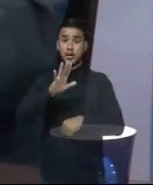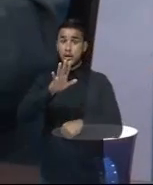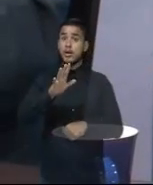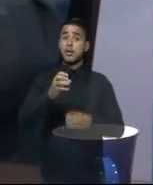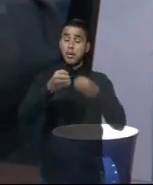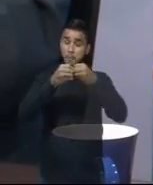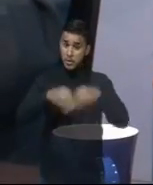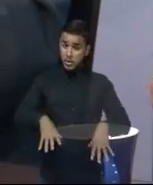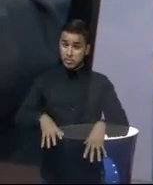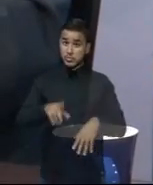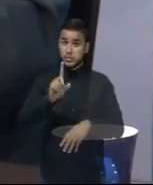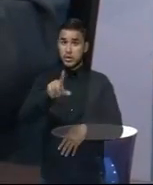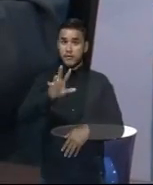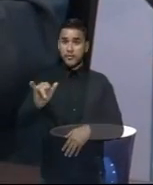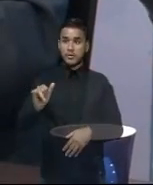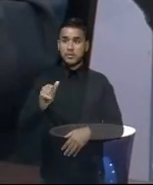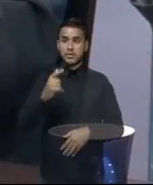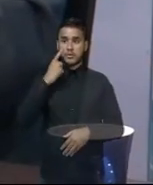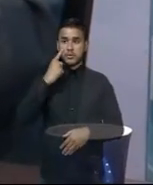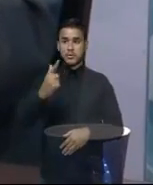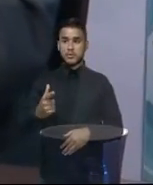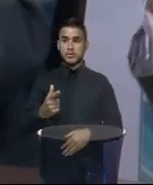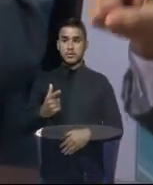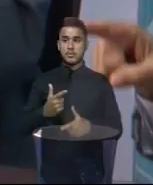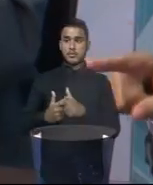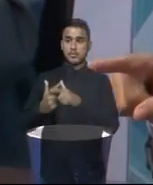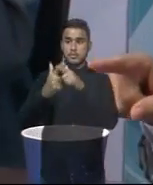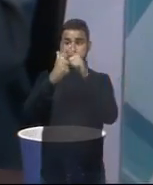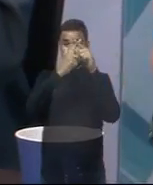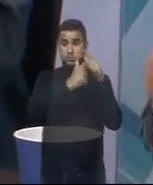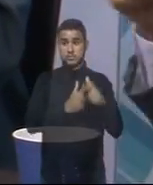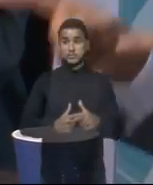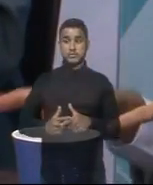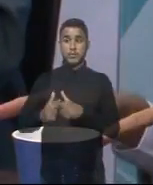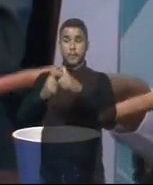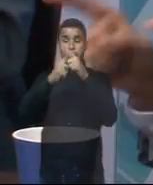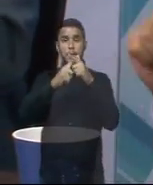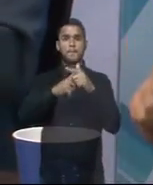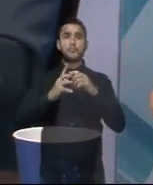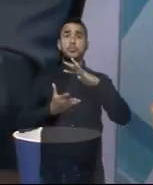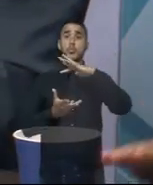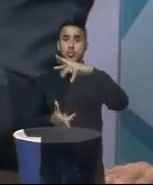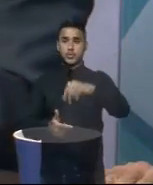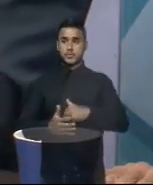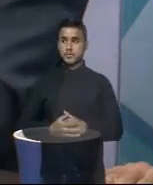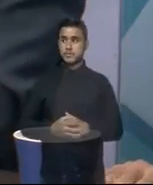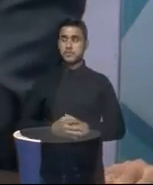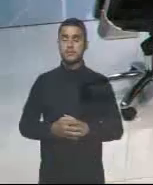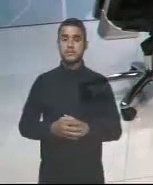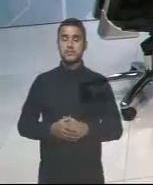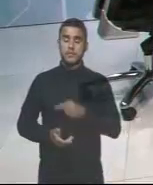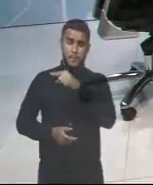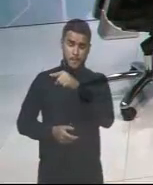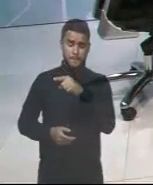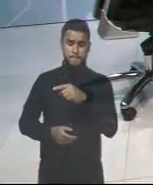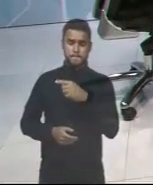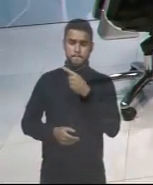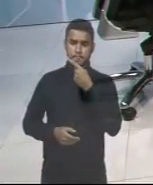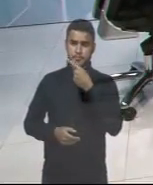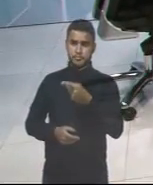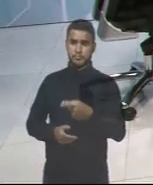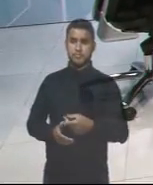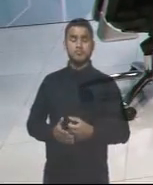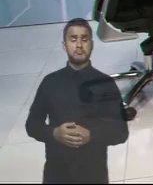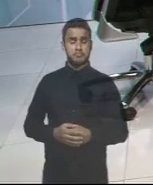também. Mas foi agravado num contexto de múltiplas crises internacionais que não houve nesses 12 anos. O presidente da República